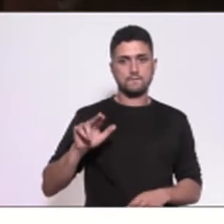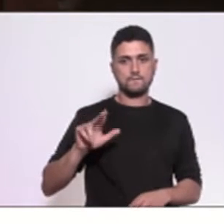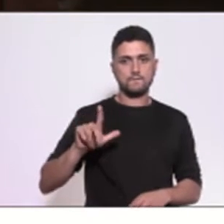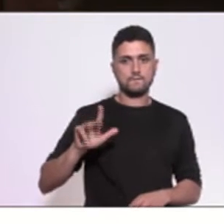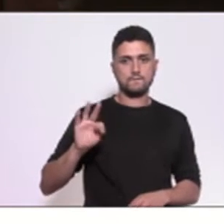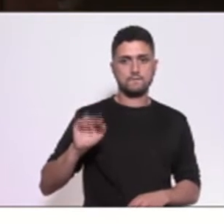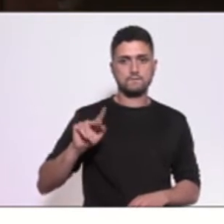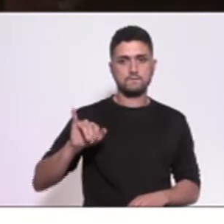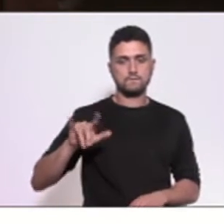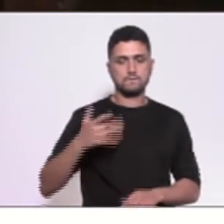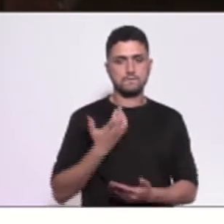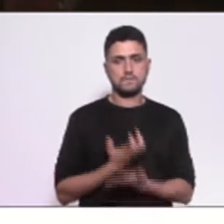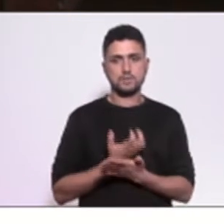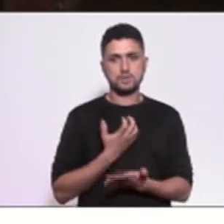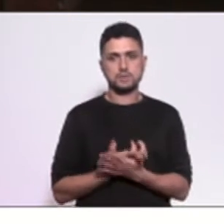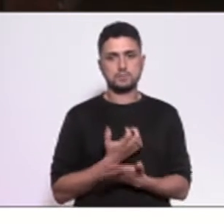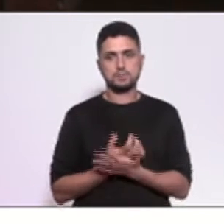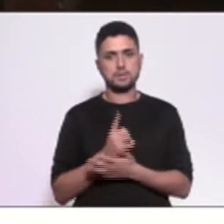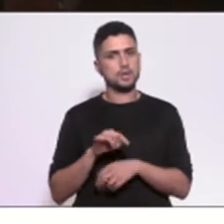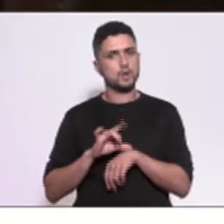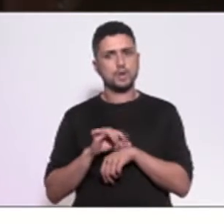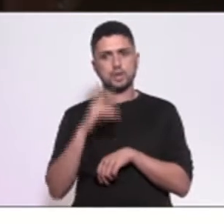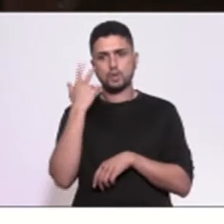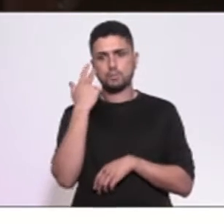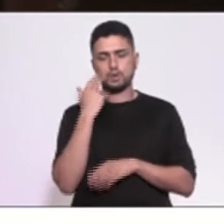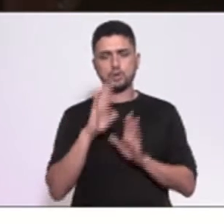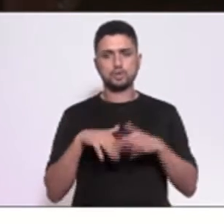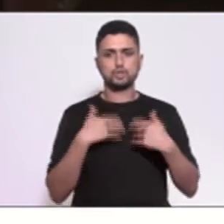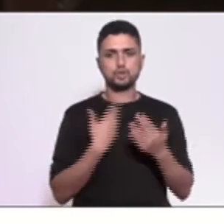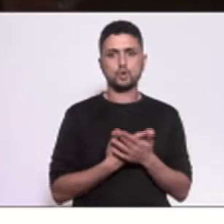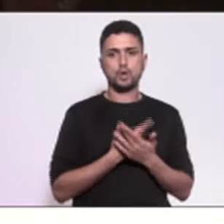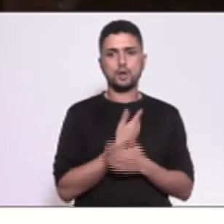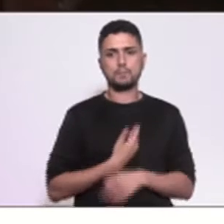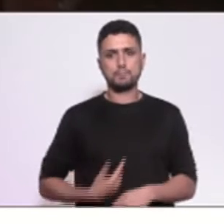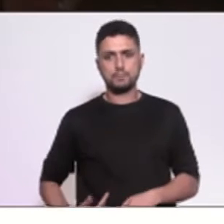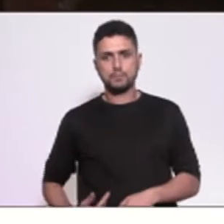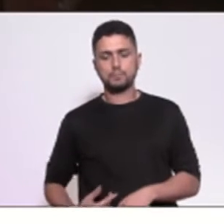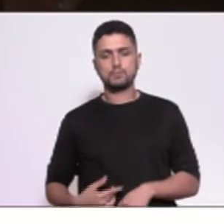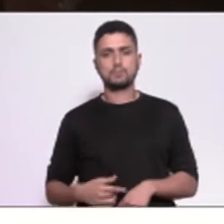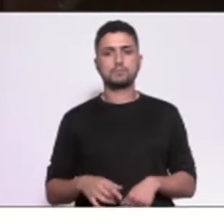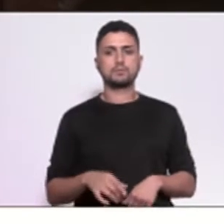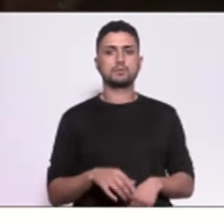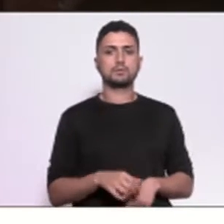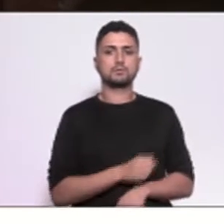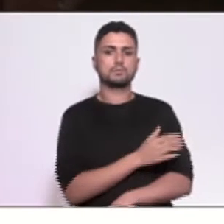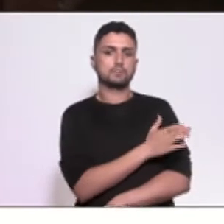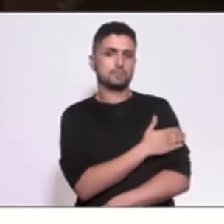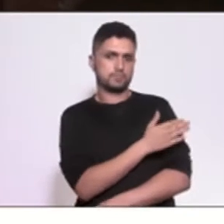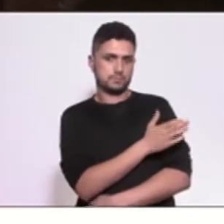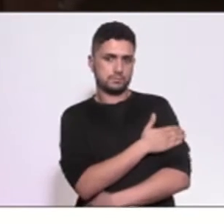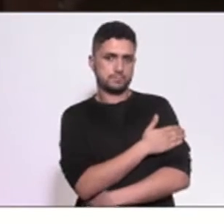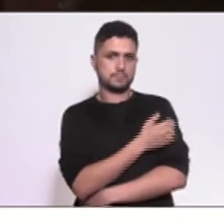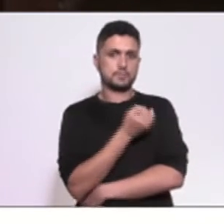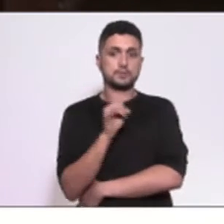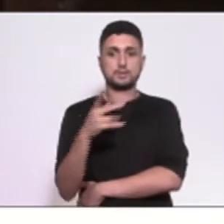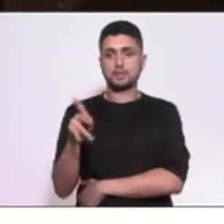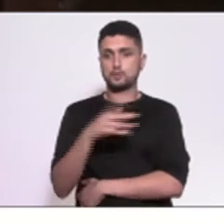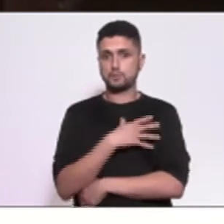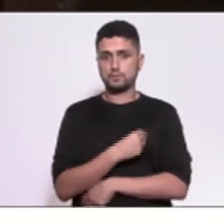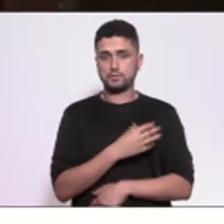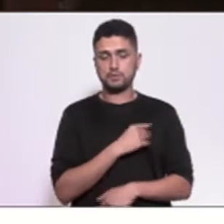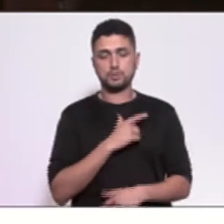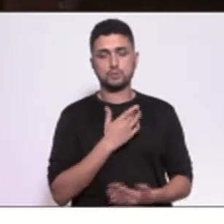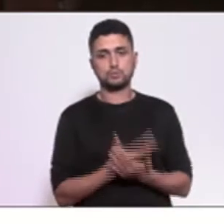constituirá disciplina dos horários normais das escolas públicas de ensino fundamental. Se o seu filho está na escola